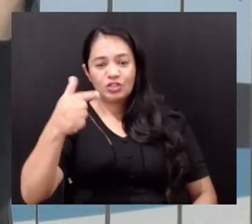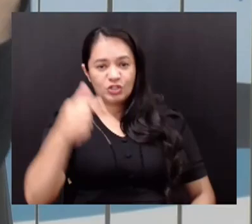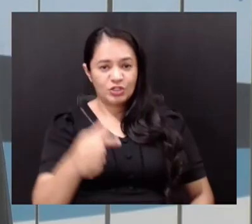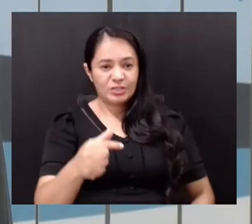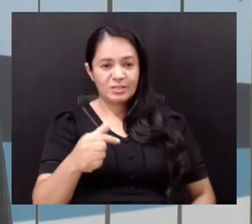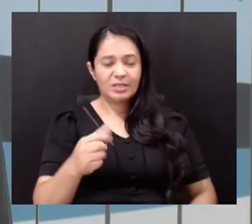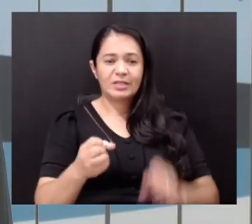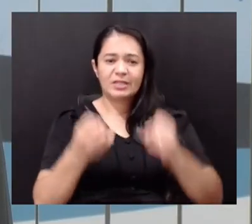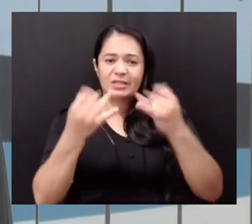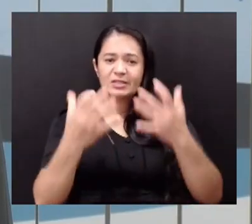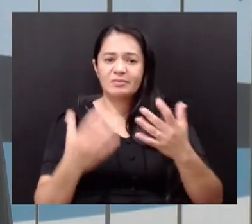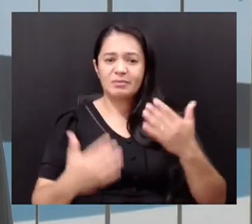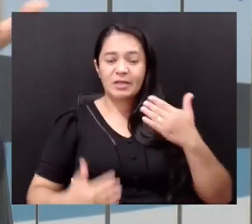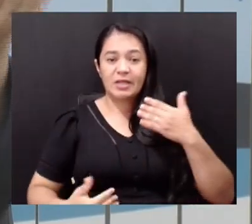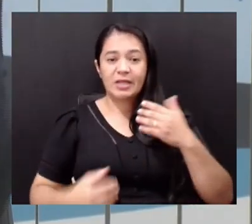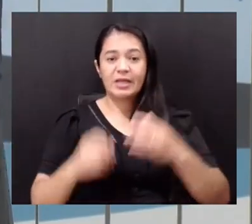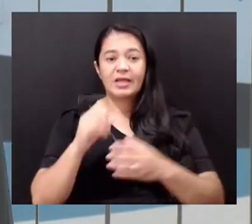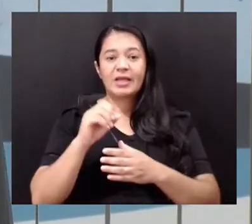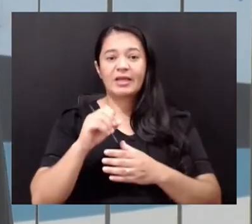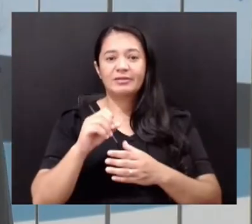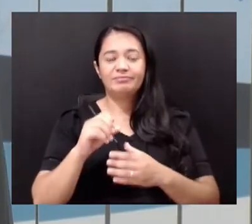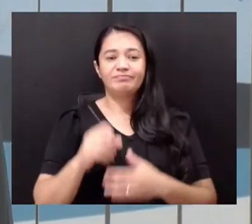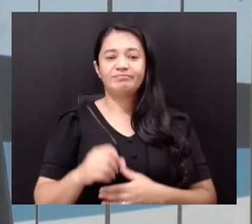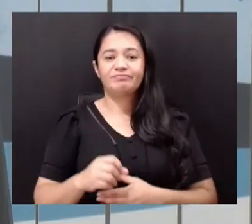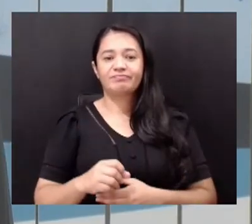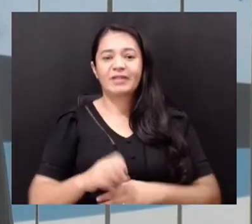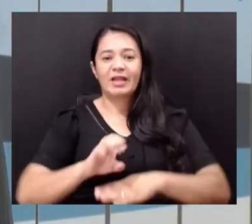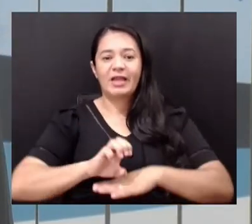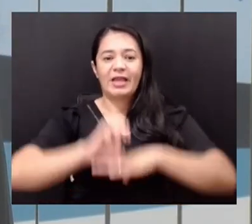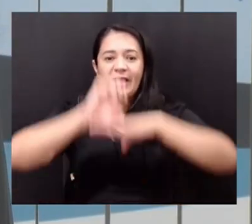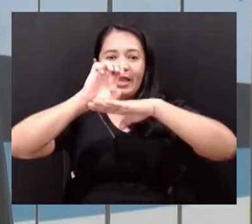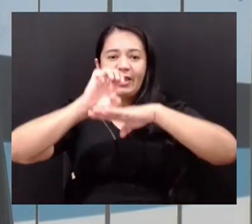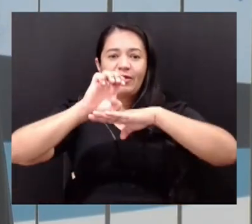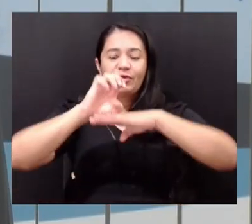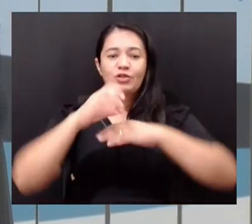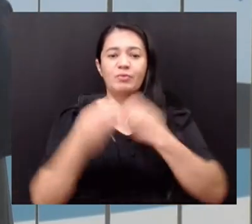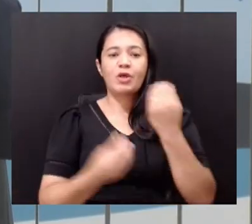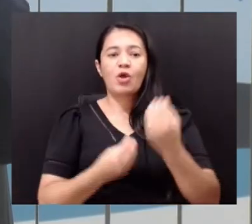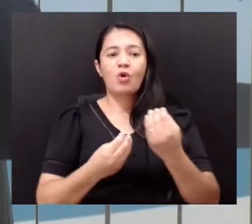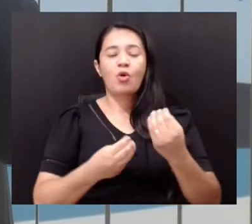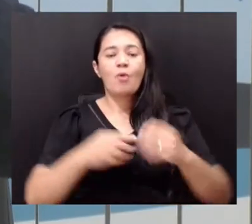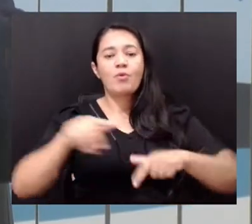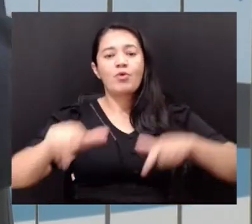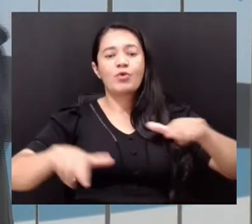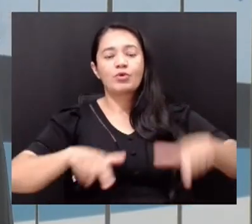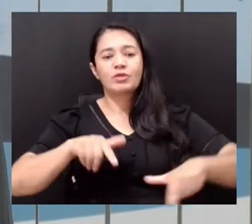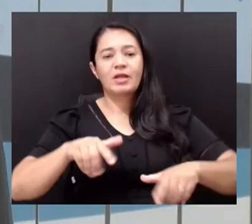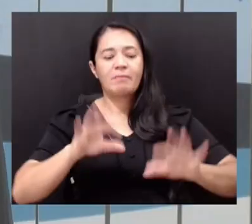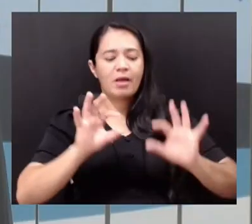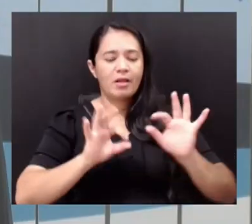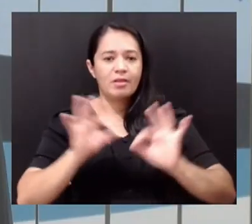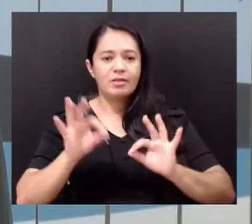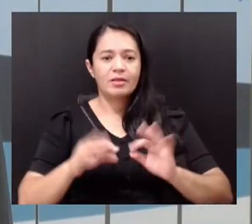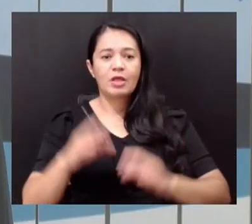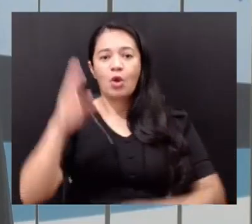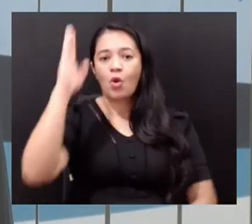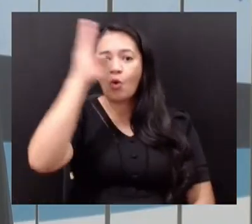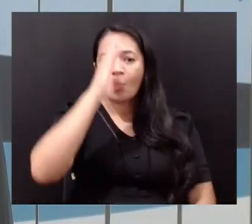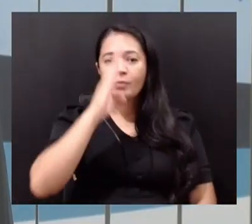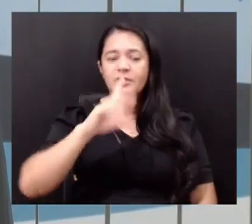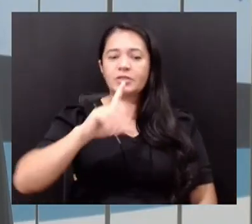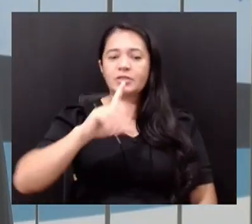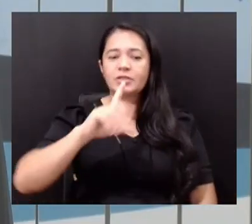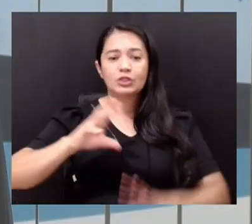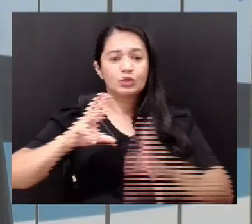que o trabalho é planejado. O Brasil, ele tem todas essas normas do trabalho